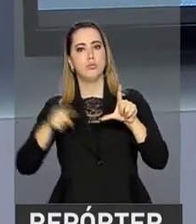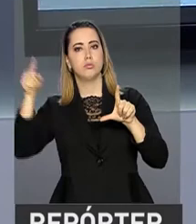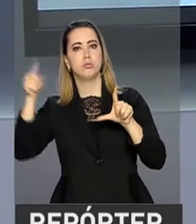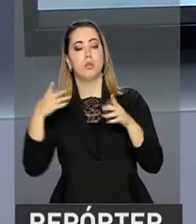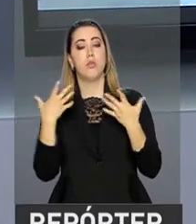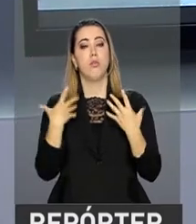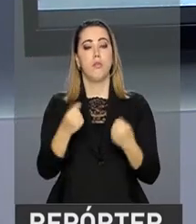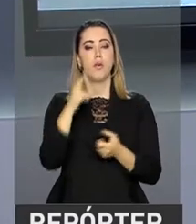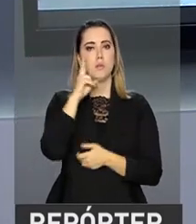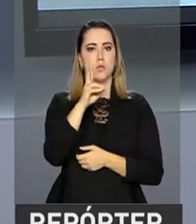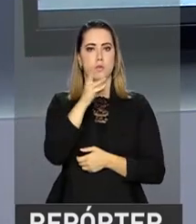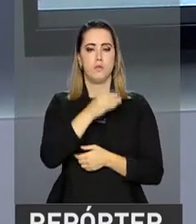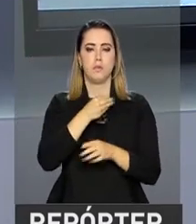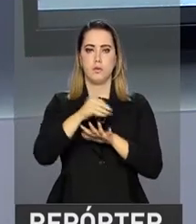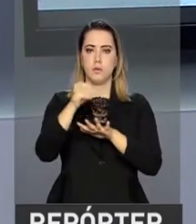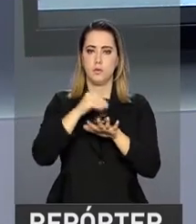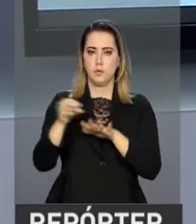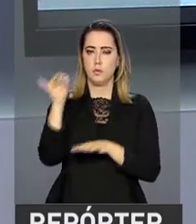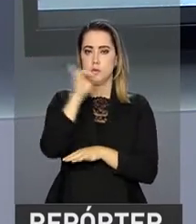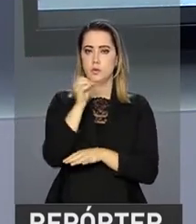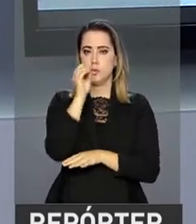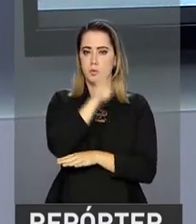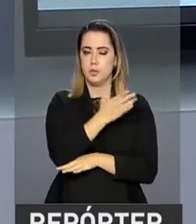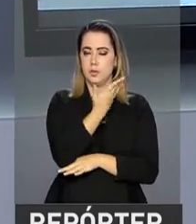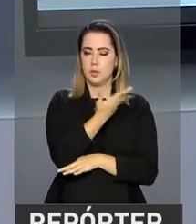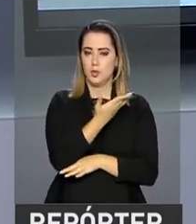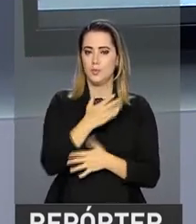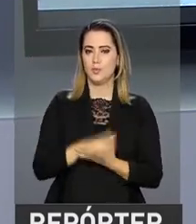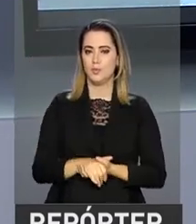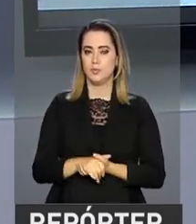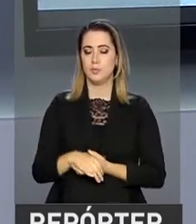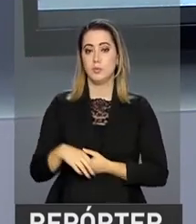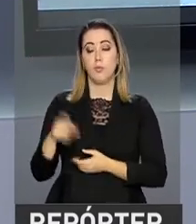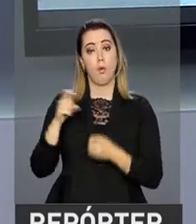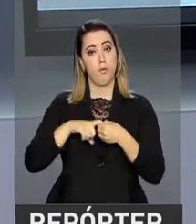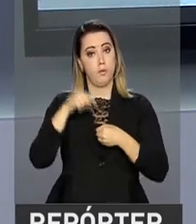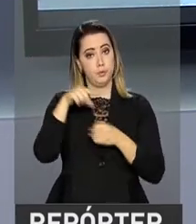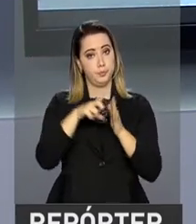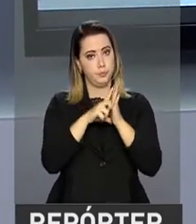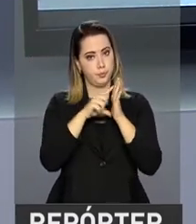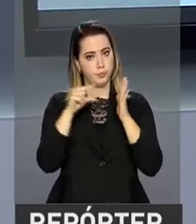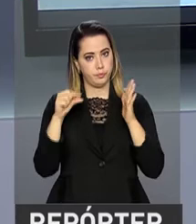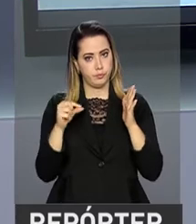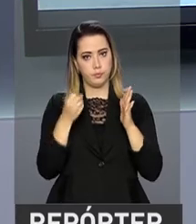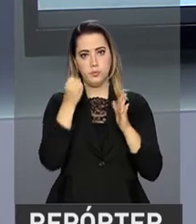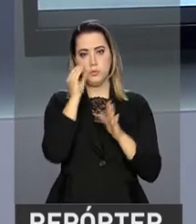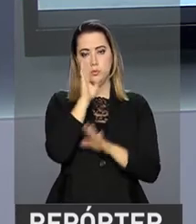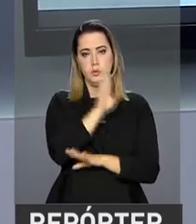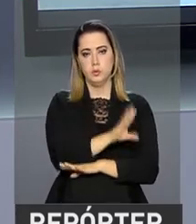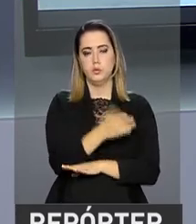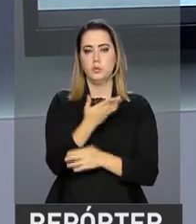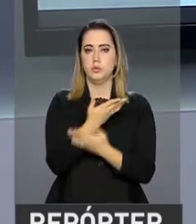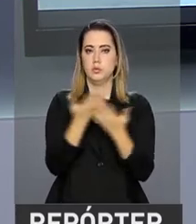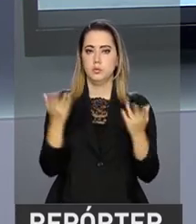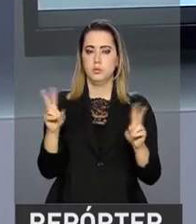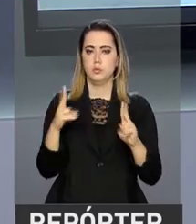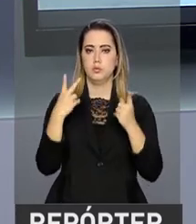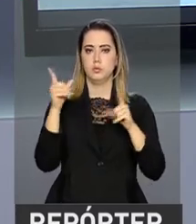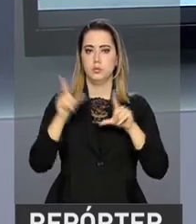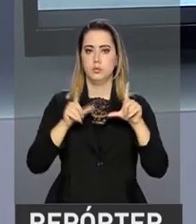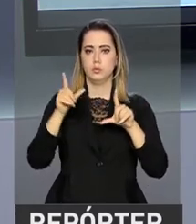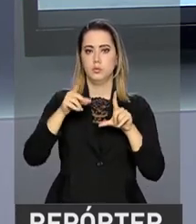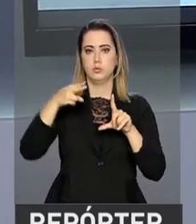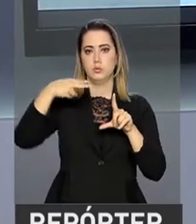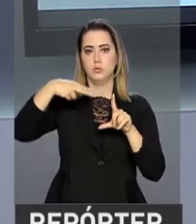informações o la paulo novamente batalha pra você voltamos aqui do palácio do planalto boa taxa está boa tarde a todos que nos